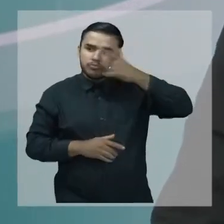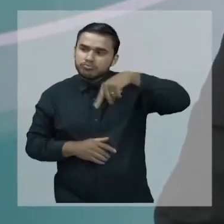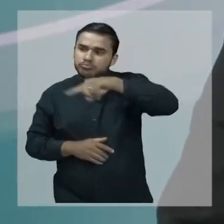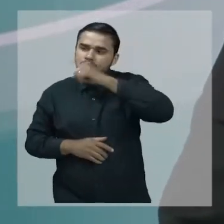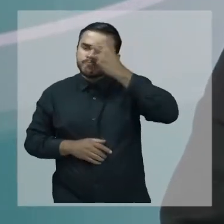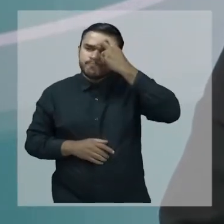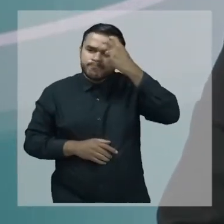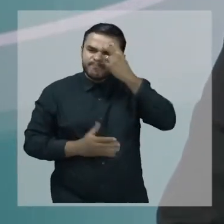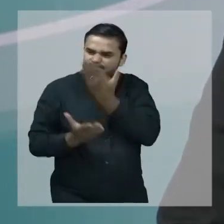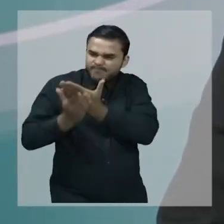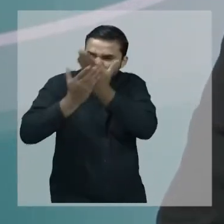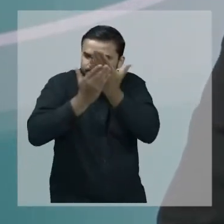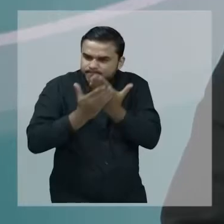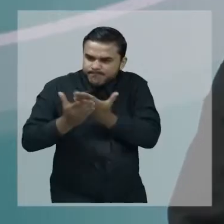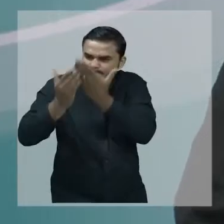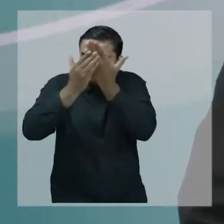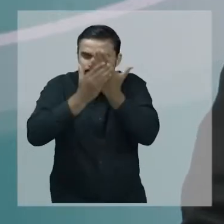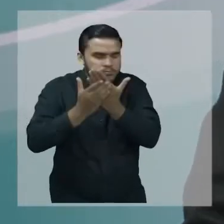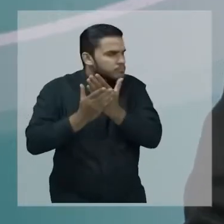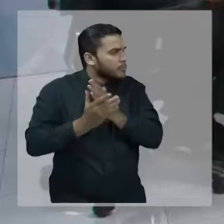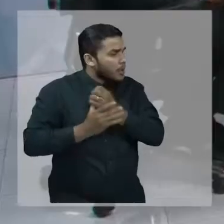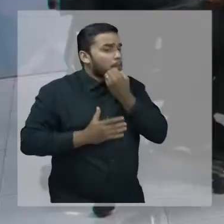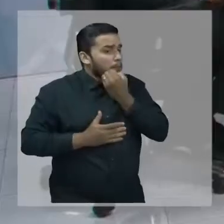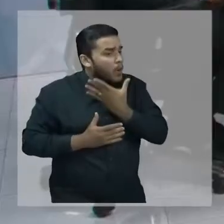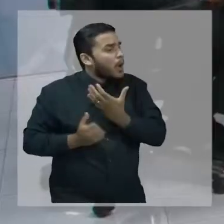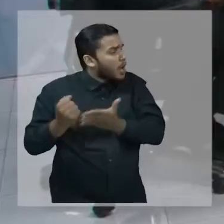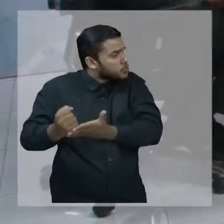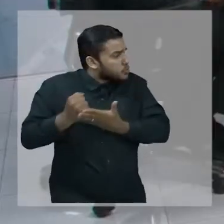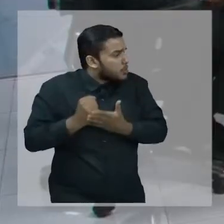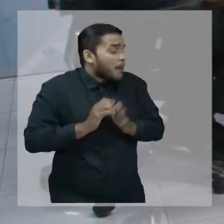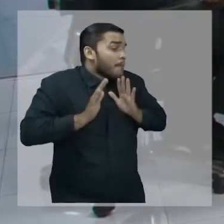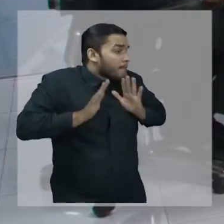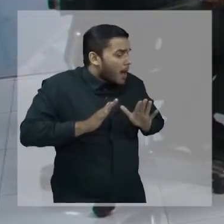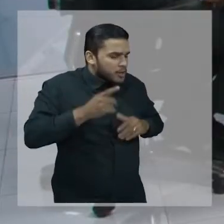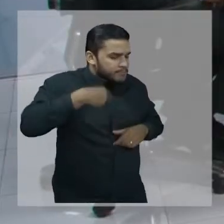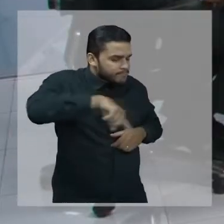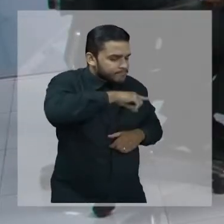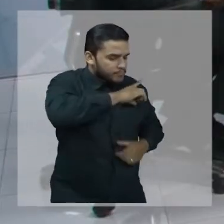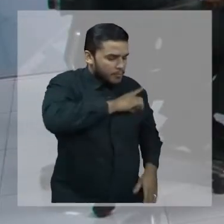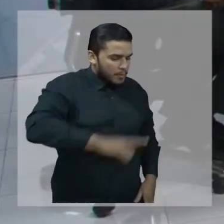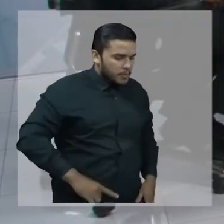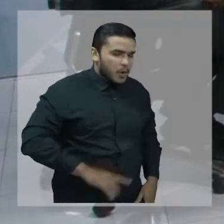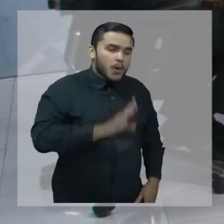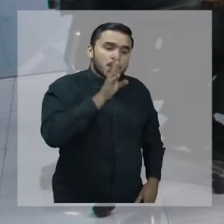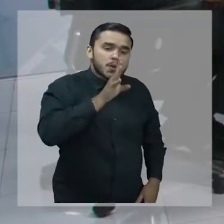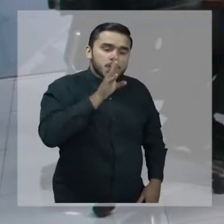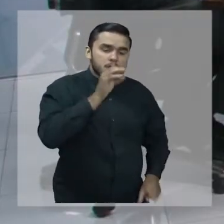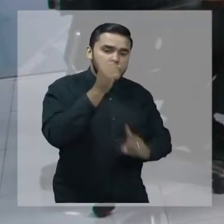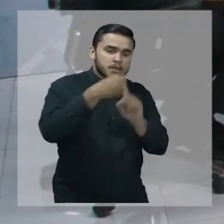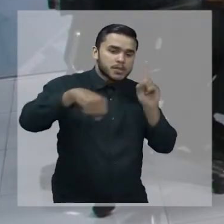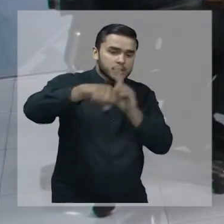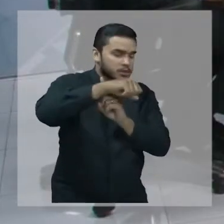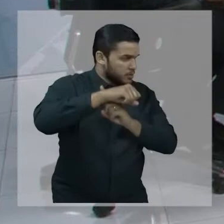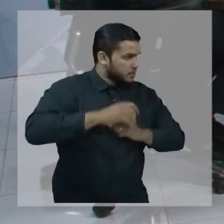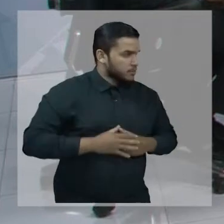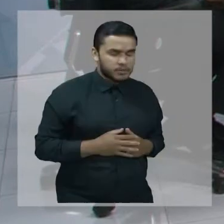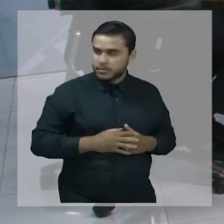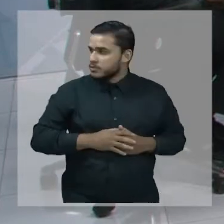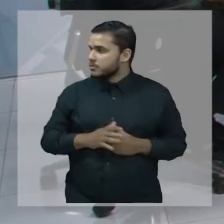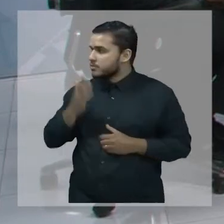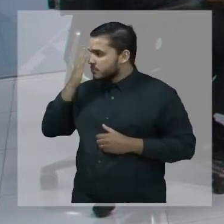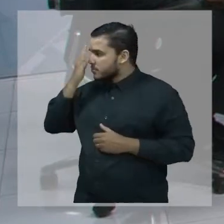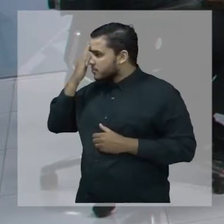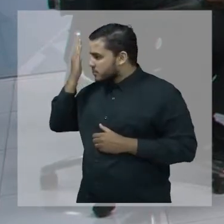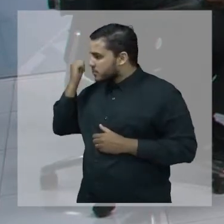mas eu creio que aqueles que conhecem o povo, que vivem os problemas do cotidiano, teriam uma Você está possibilidade lembrado de como é a